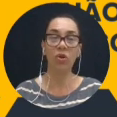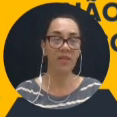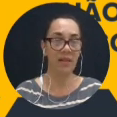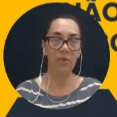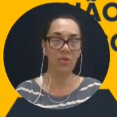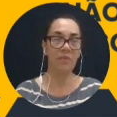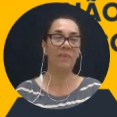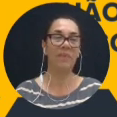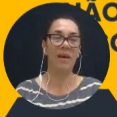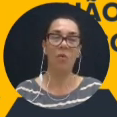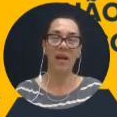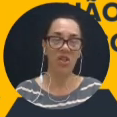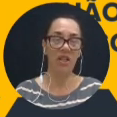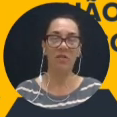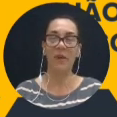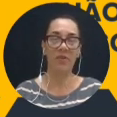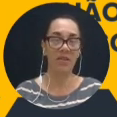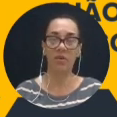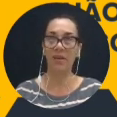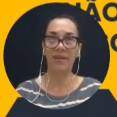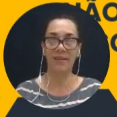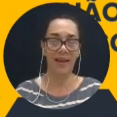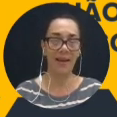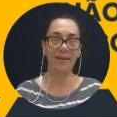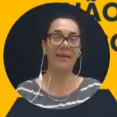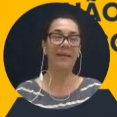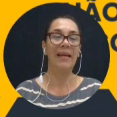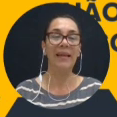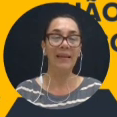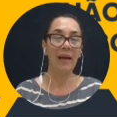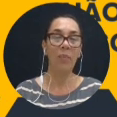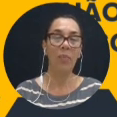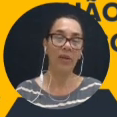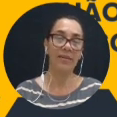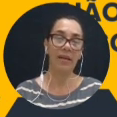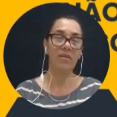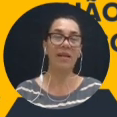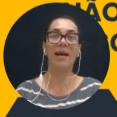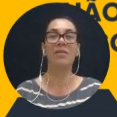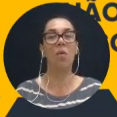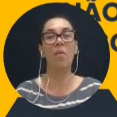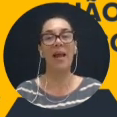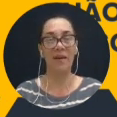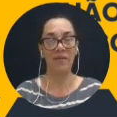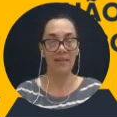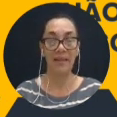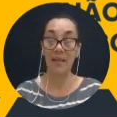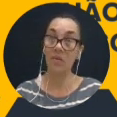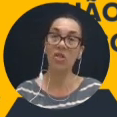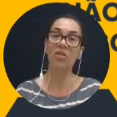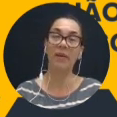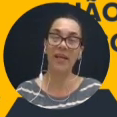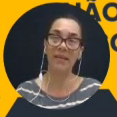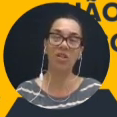os monossílabos, como artigos, preposições, etc., né, não podem ser considerados como palavras.